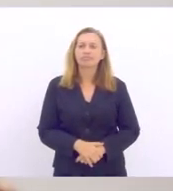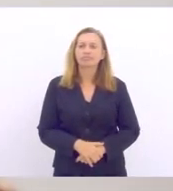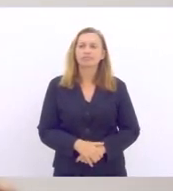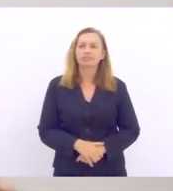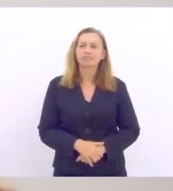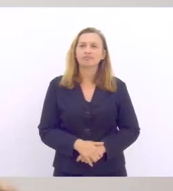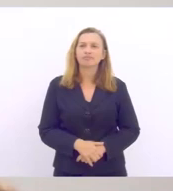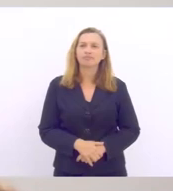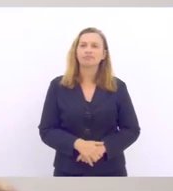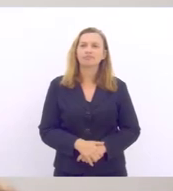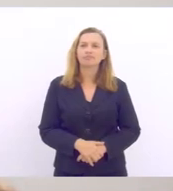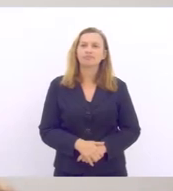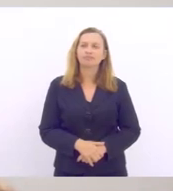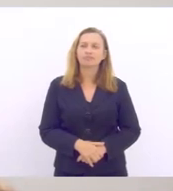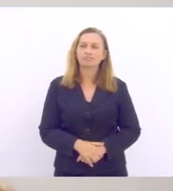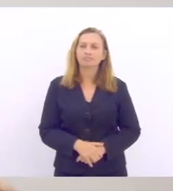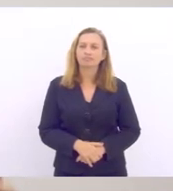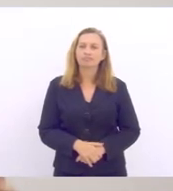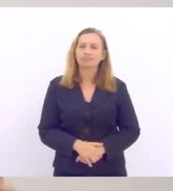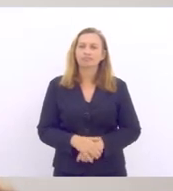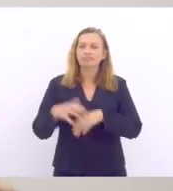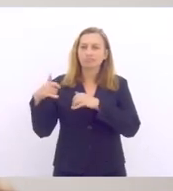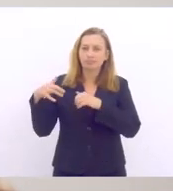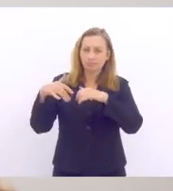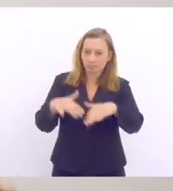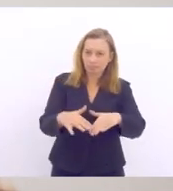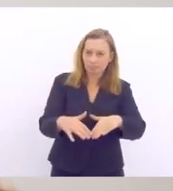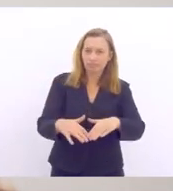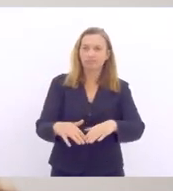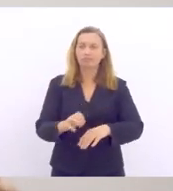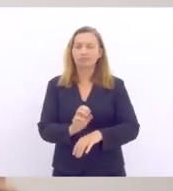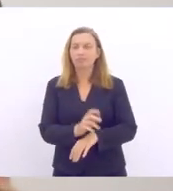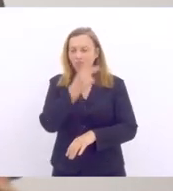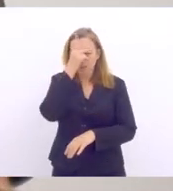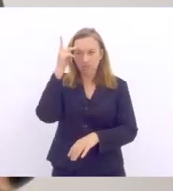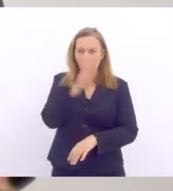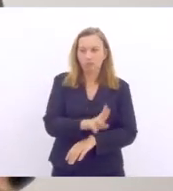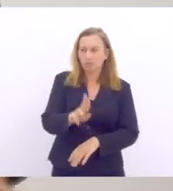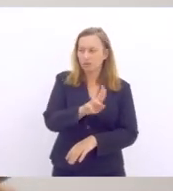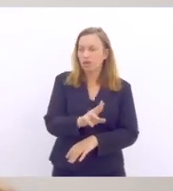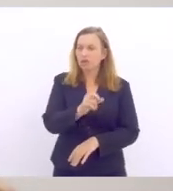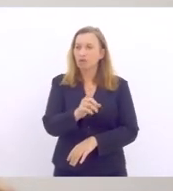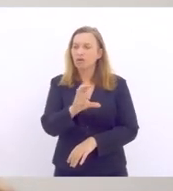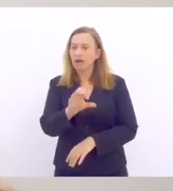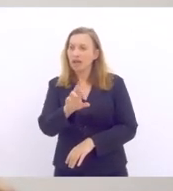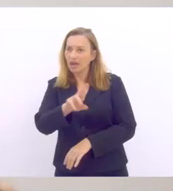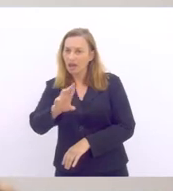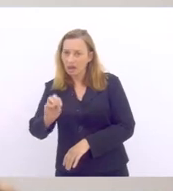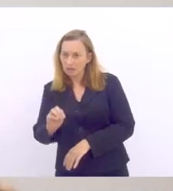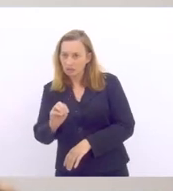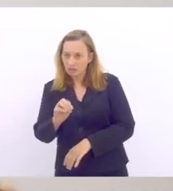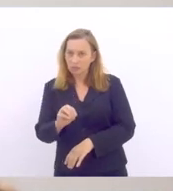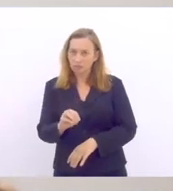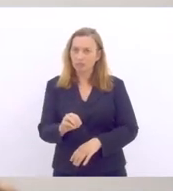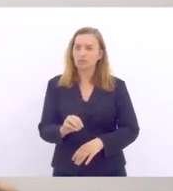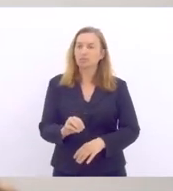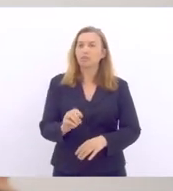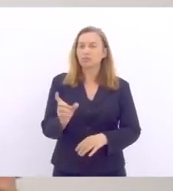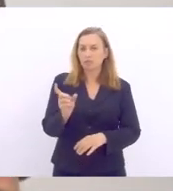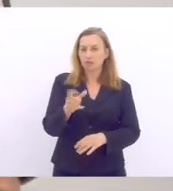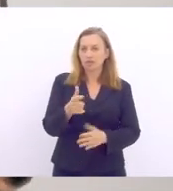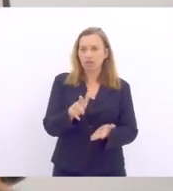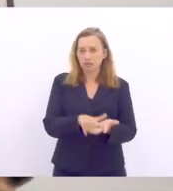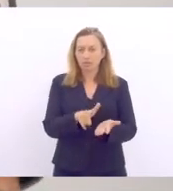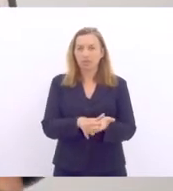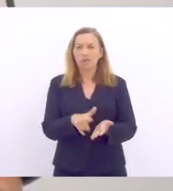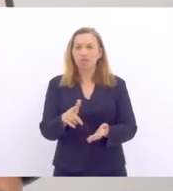não, mas é para a questão de invasão ao estádio, pessoas utilizando o cartão sem estar carregado. Só isso. O ingresso físico facilita a conferência na